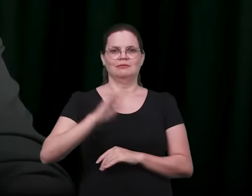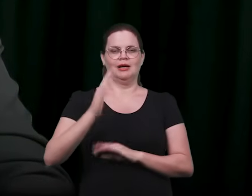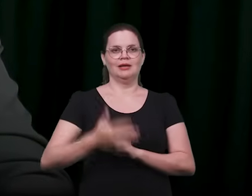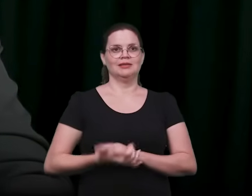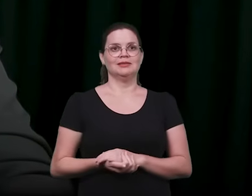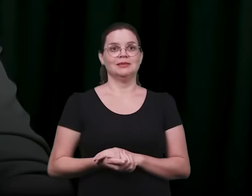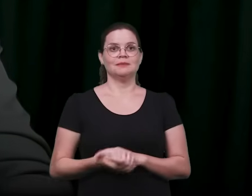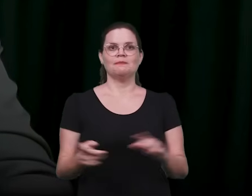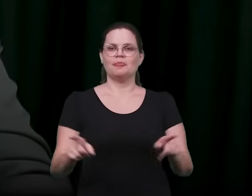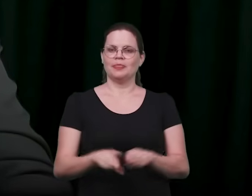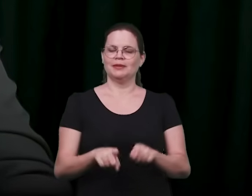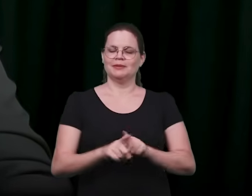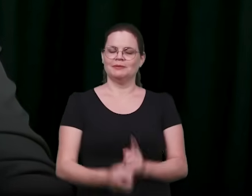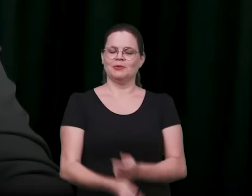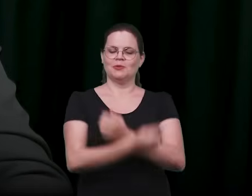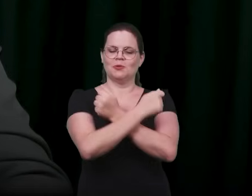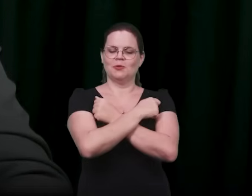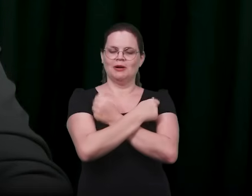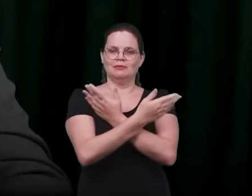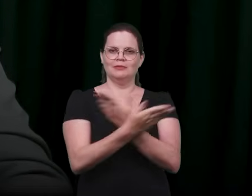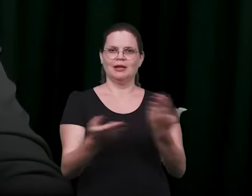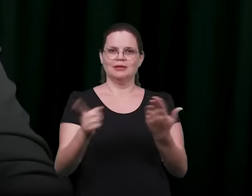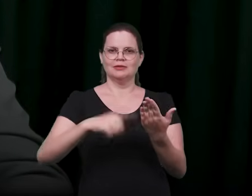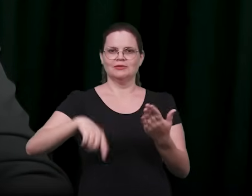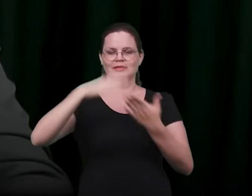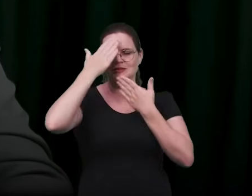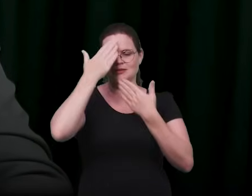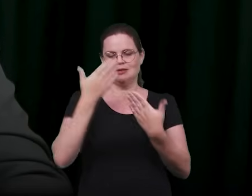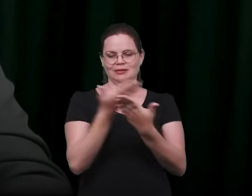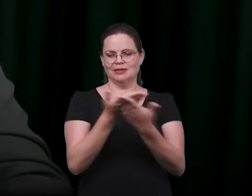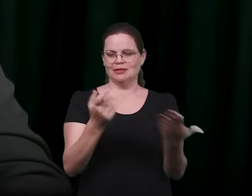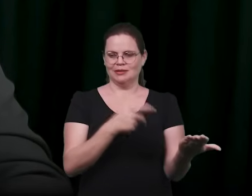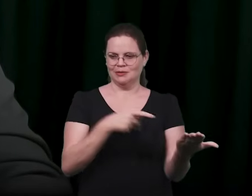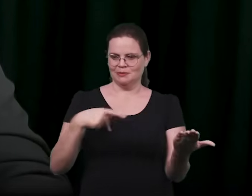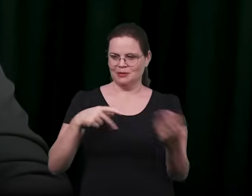próximos episódios e deixar aqui o nosso abraço fraternal a